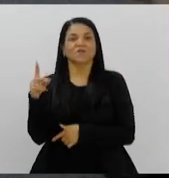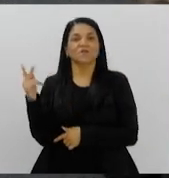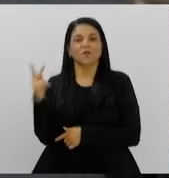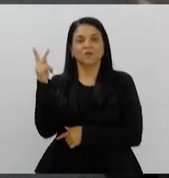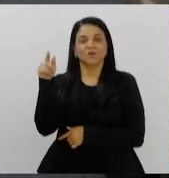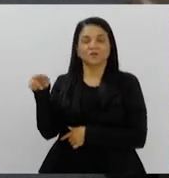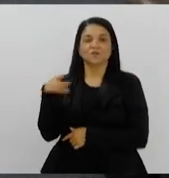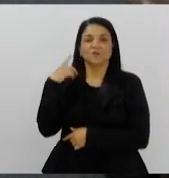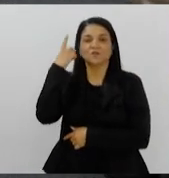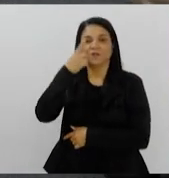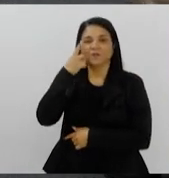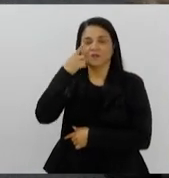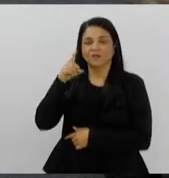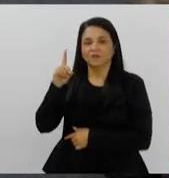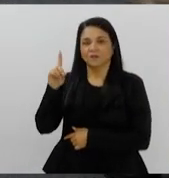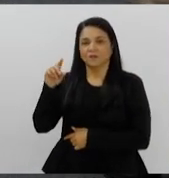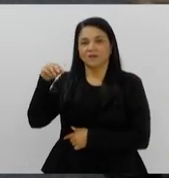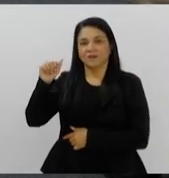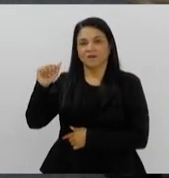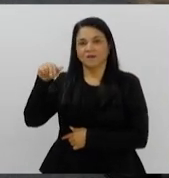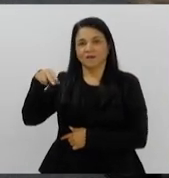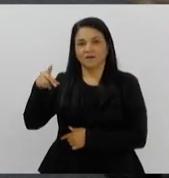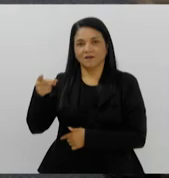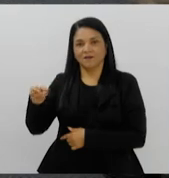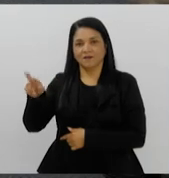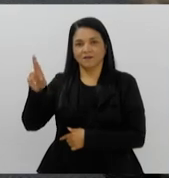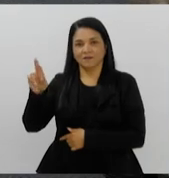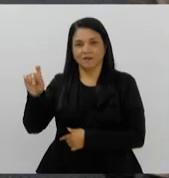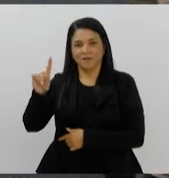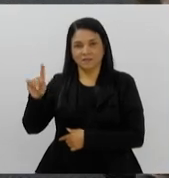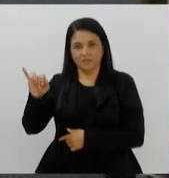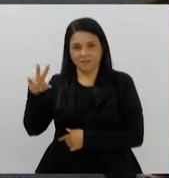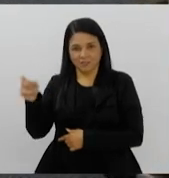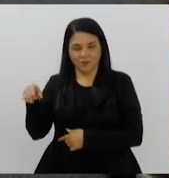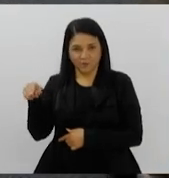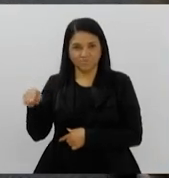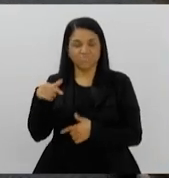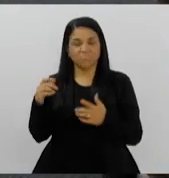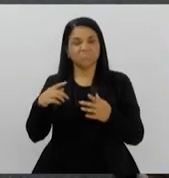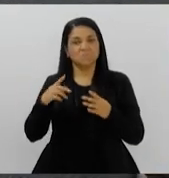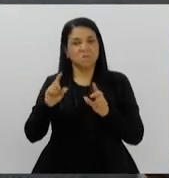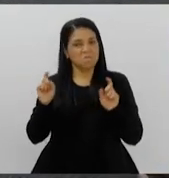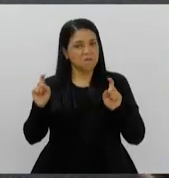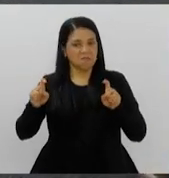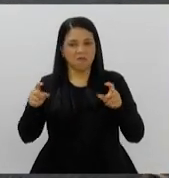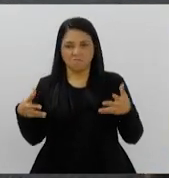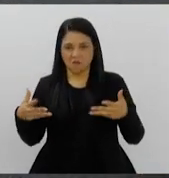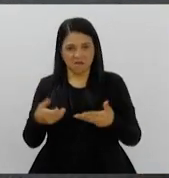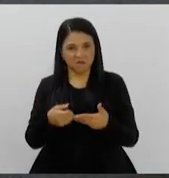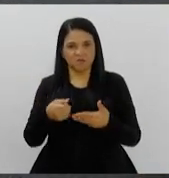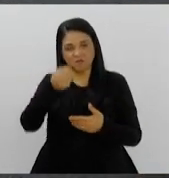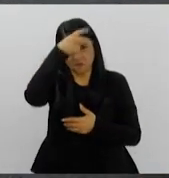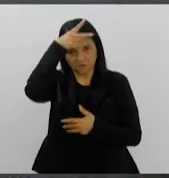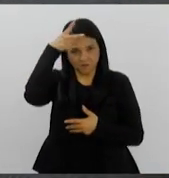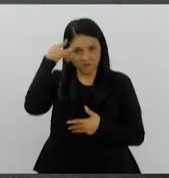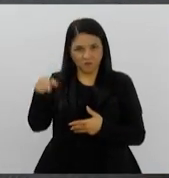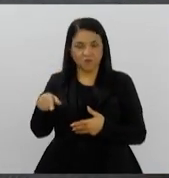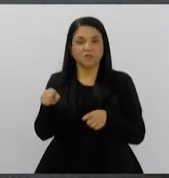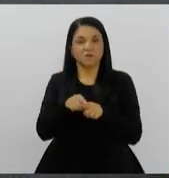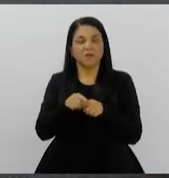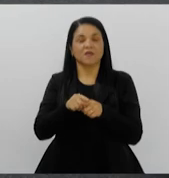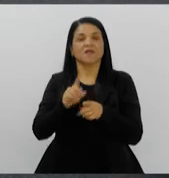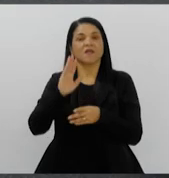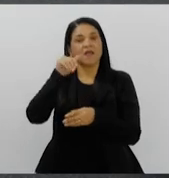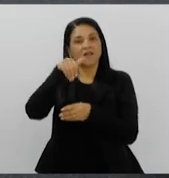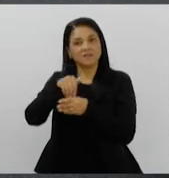Andrezinho Siciliano, que faça um bom mandato à frente da Prefeitura. Parabenizar a reeleição da nossa camarada